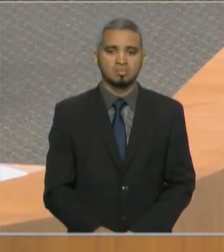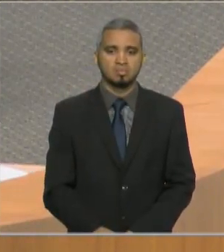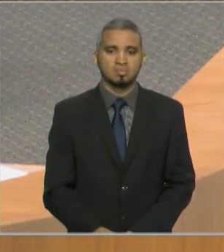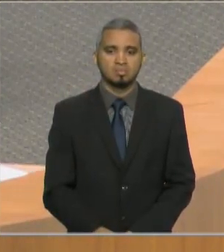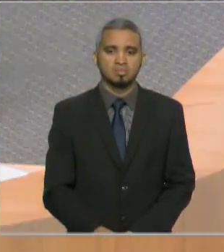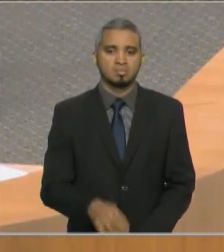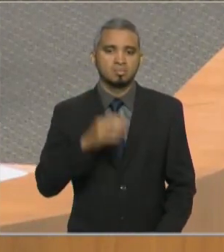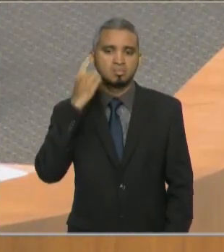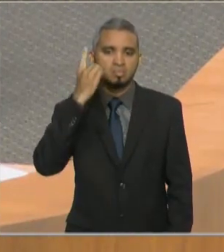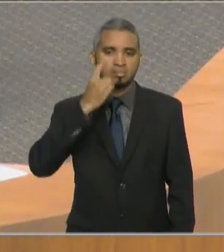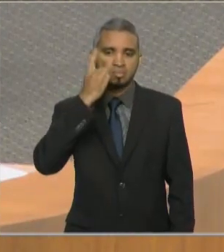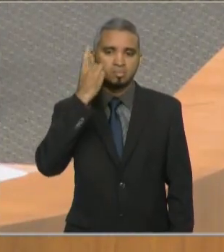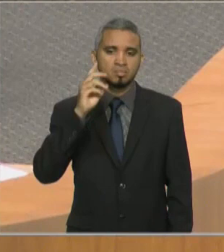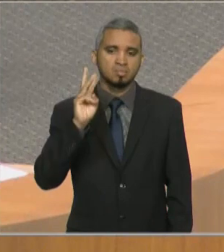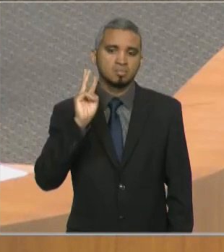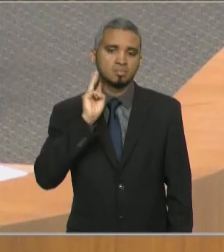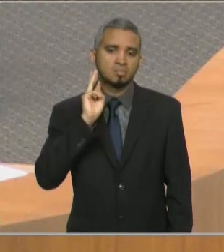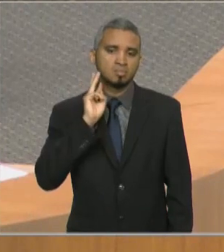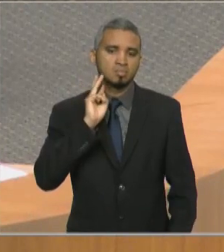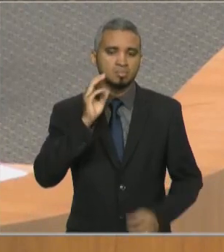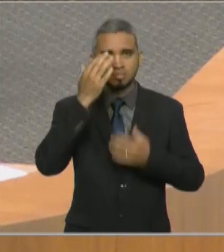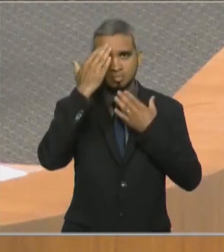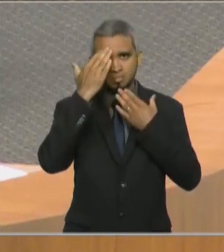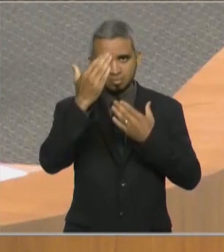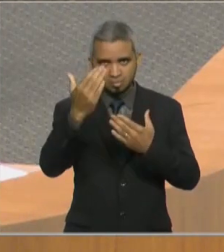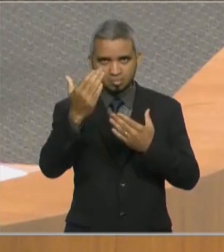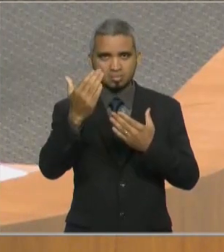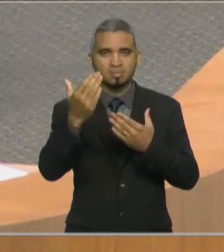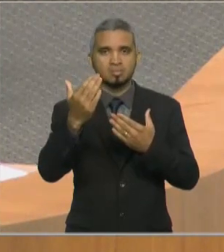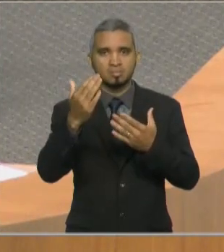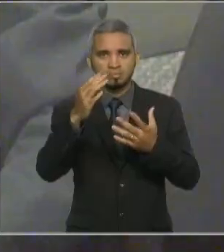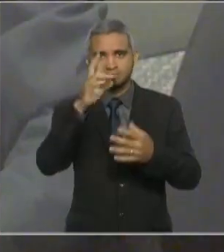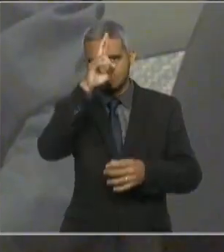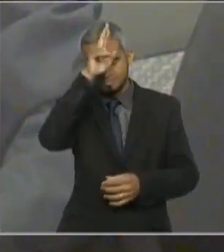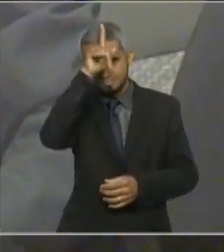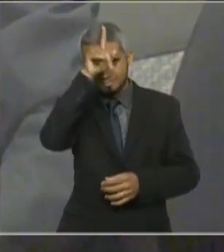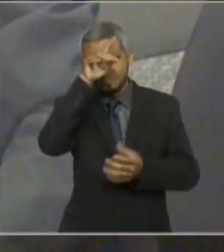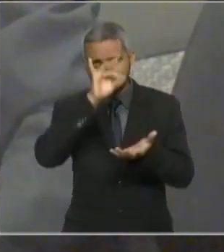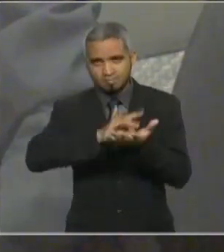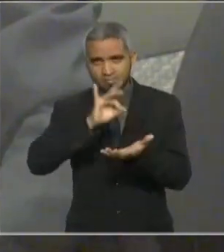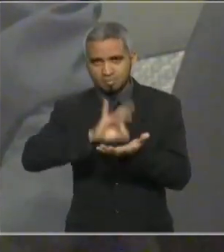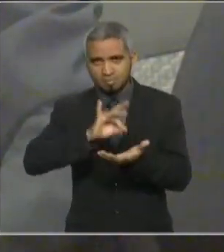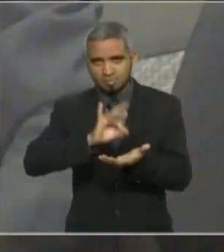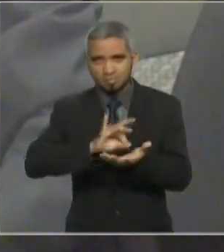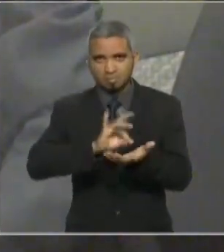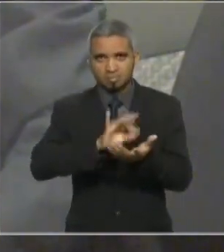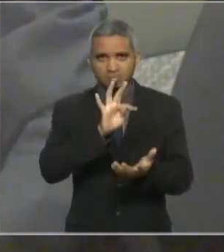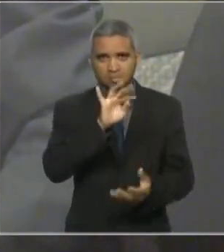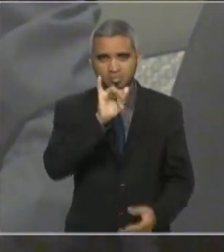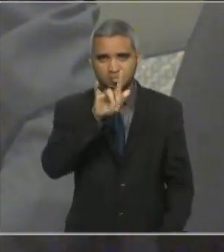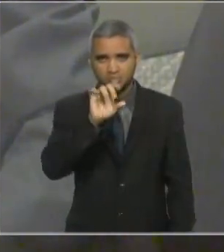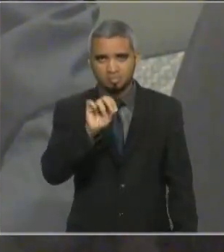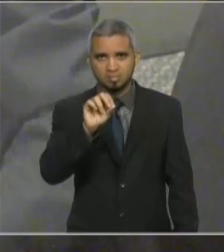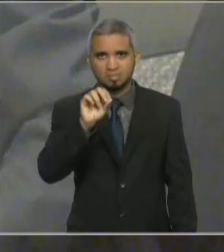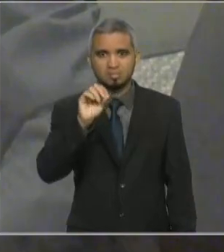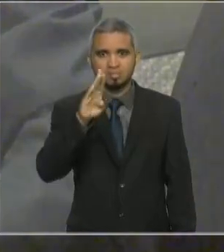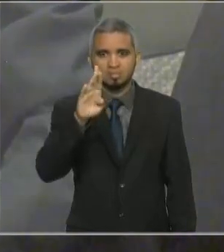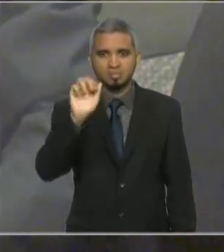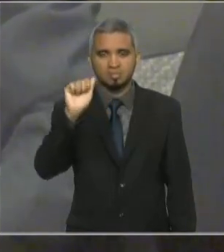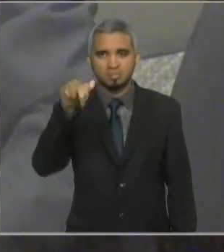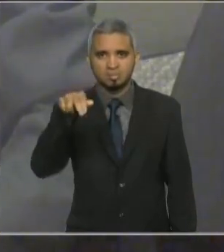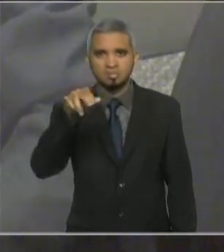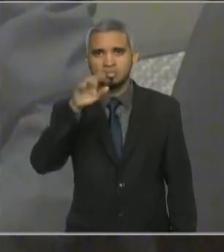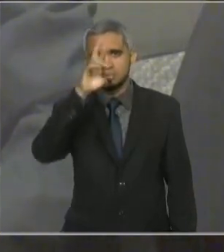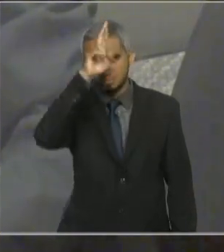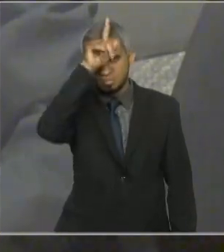Deputado Wellington, muito obrigado pela correção. Tranquilo. Até porque o doutor Tiago Branner, que é procurador do Estado, é um amigo muito próximo e querido.